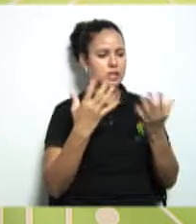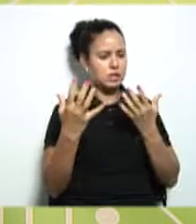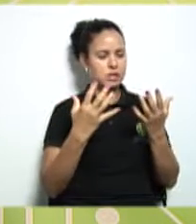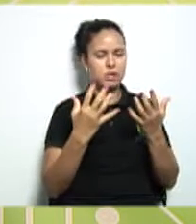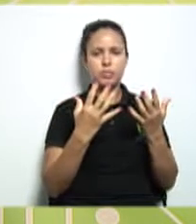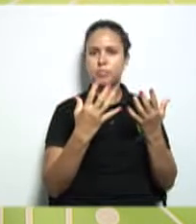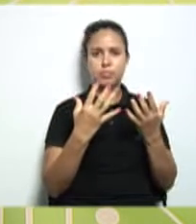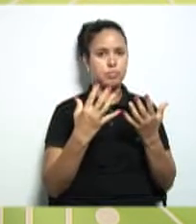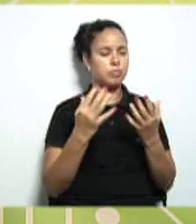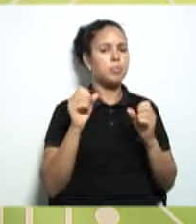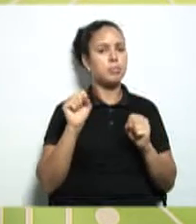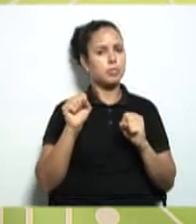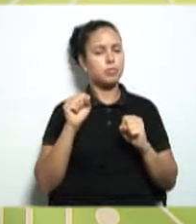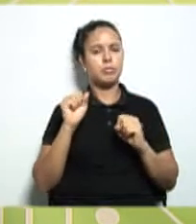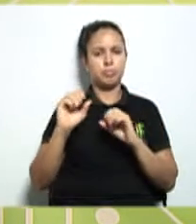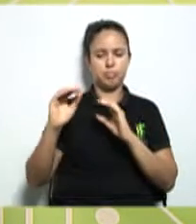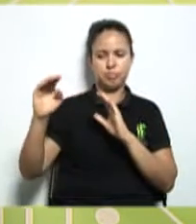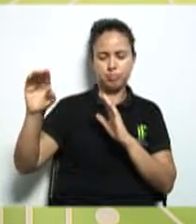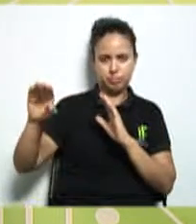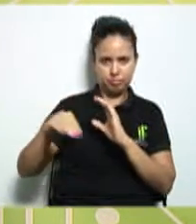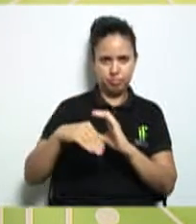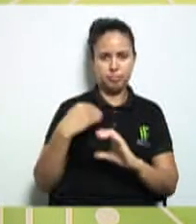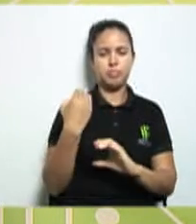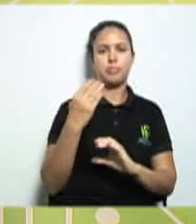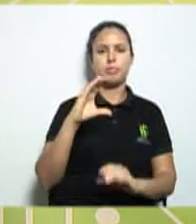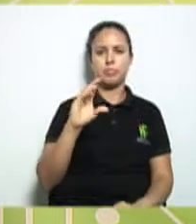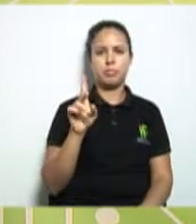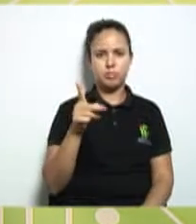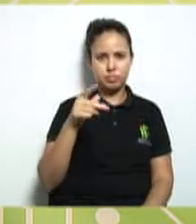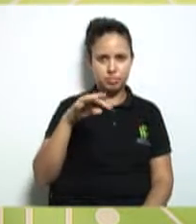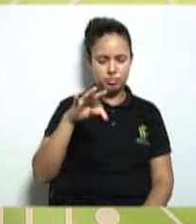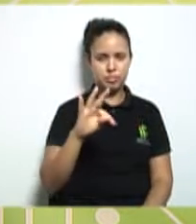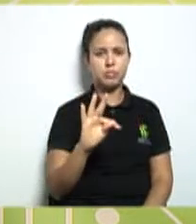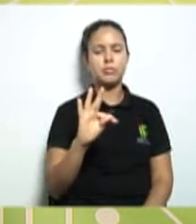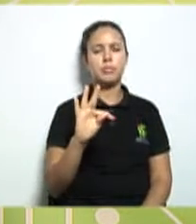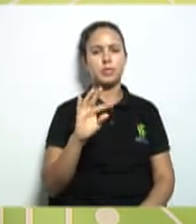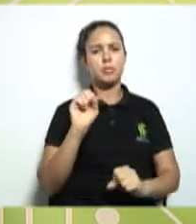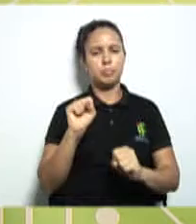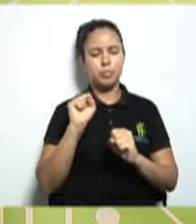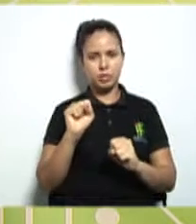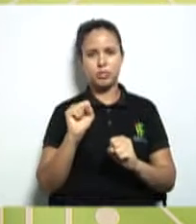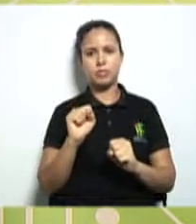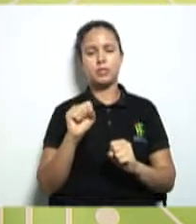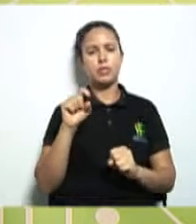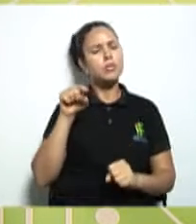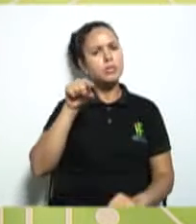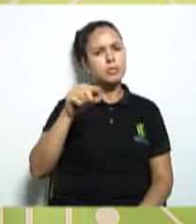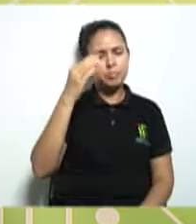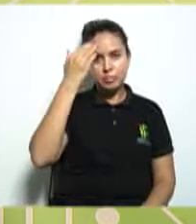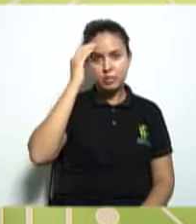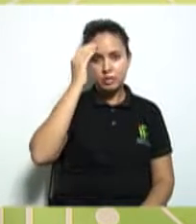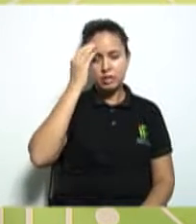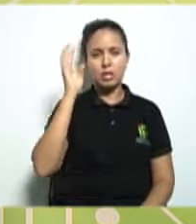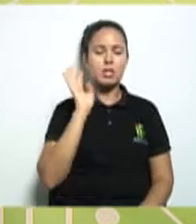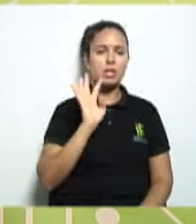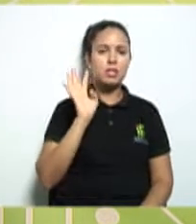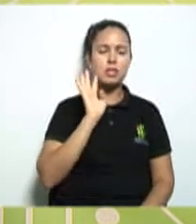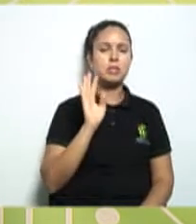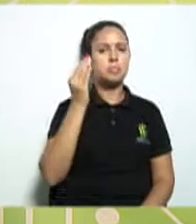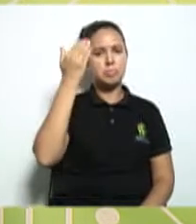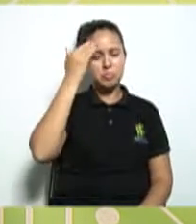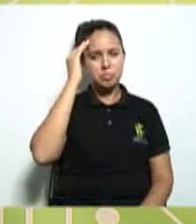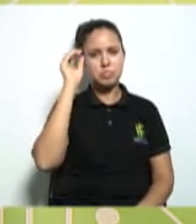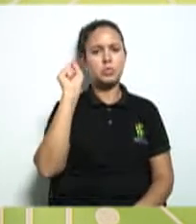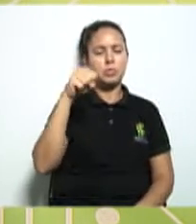a sua dúvida? Manda aqui no chat que nós vamos tirar todas as suas dúvidas. Se está entendendo, manda também, dizendo, olha, legal, estamos conseguindo compreender